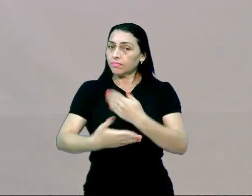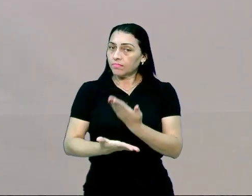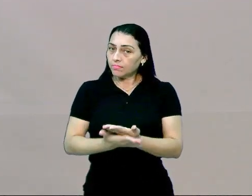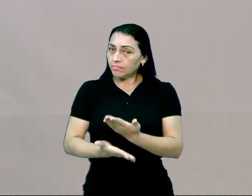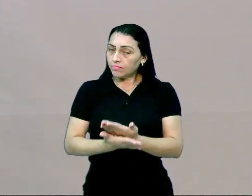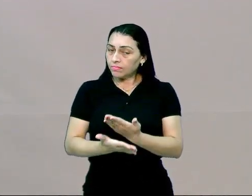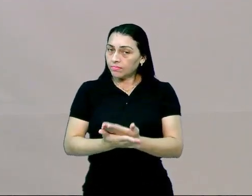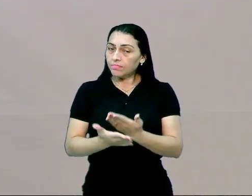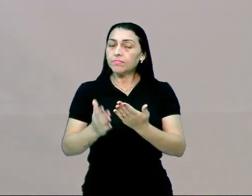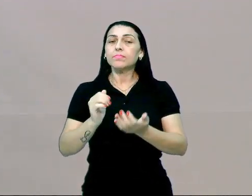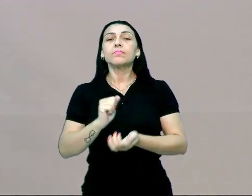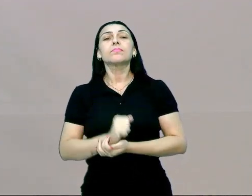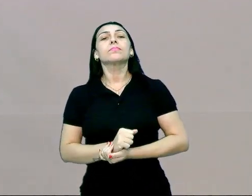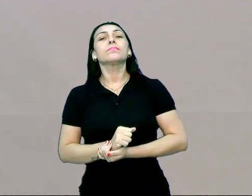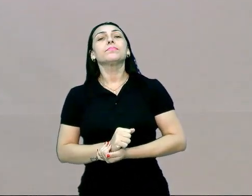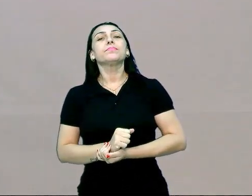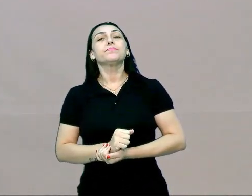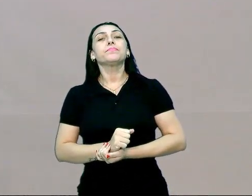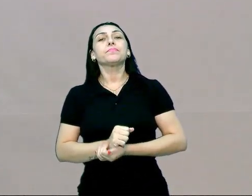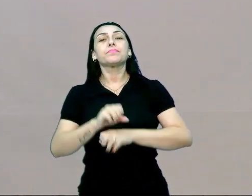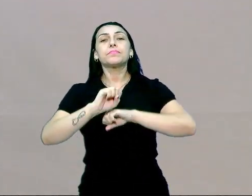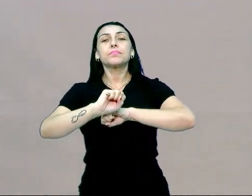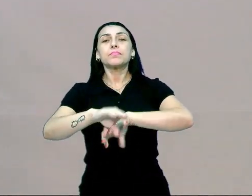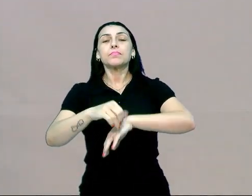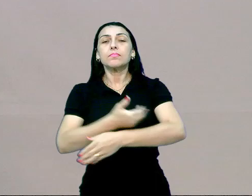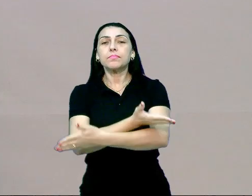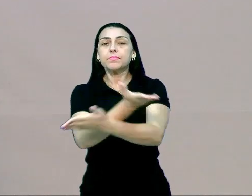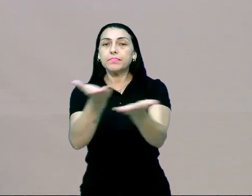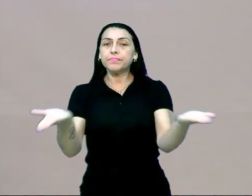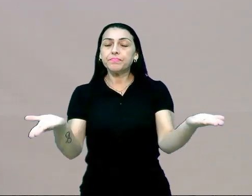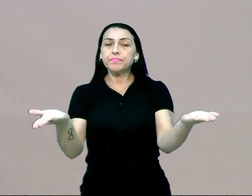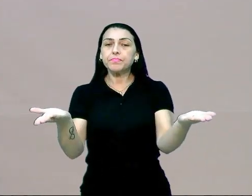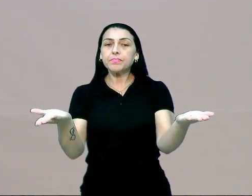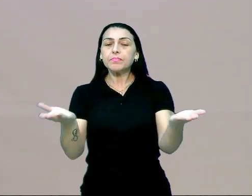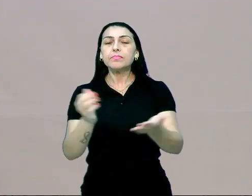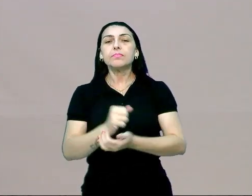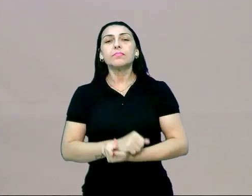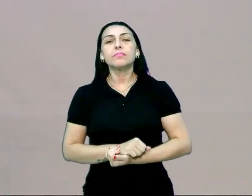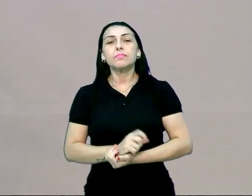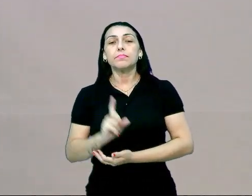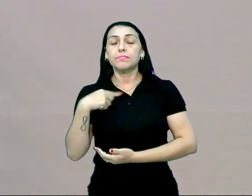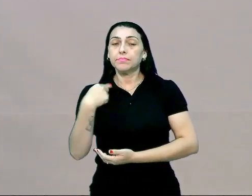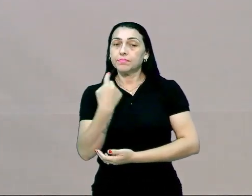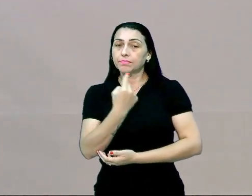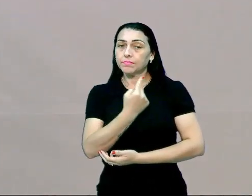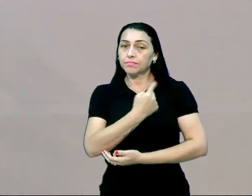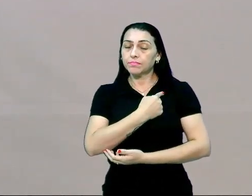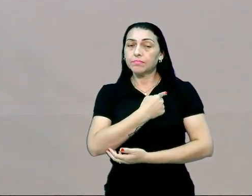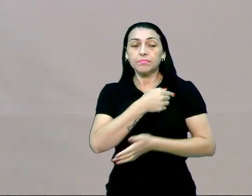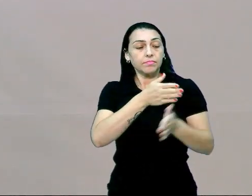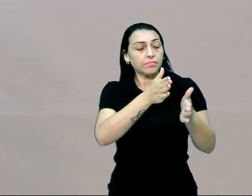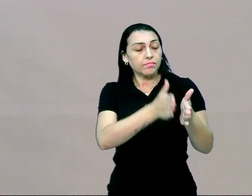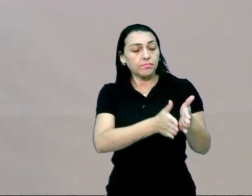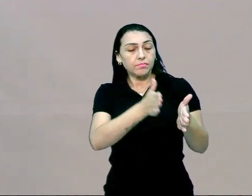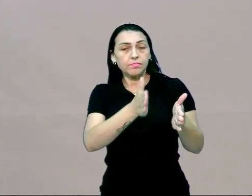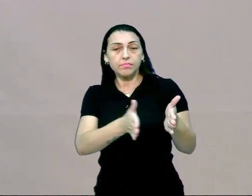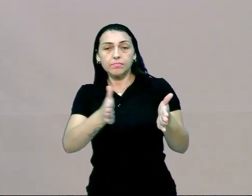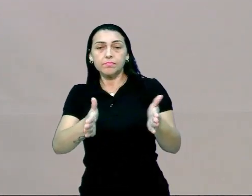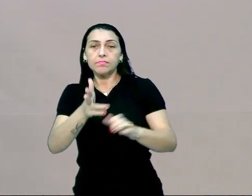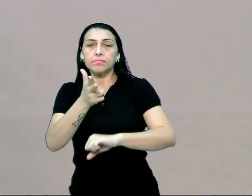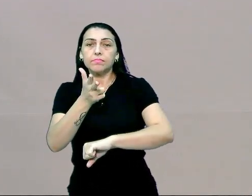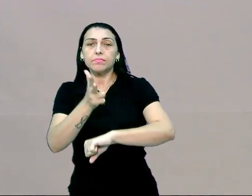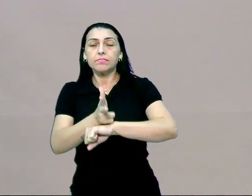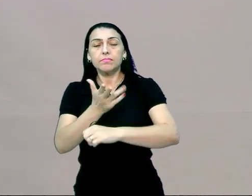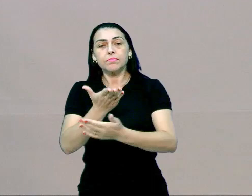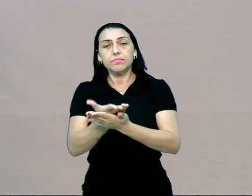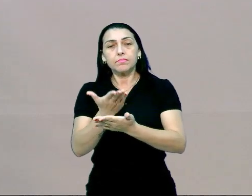encerrando esta aula que eu estou ministrando para todos vocês. Bem, nós estamos em uma sequência de videoaulas em